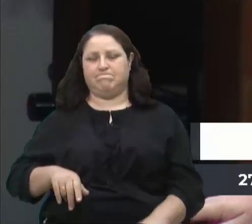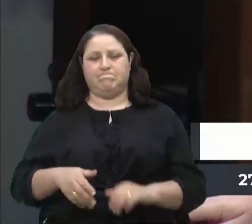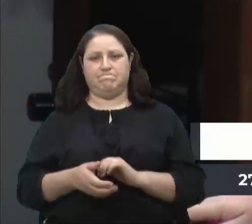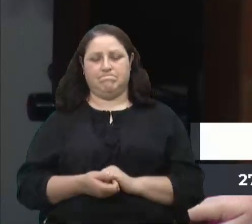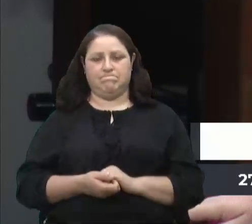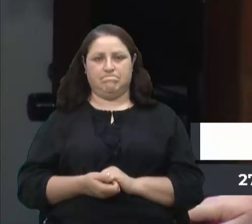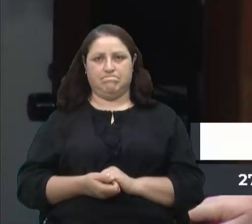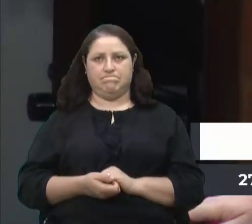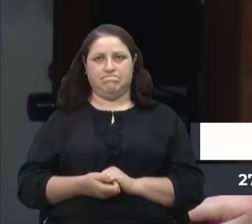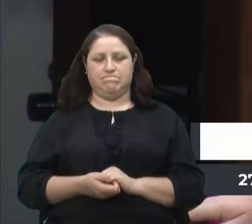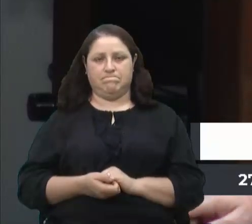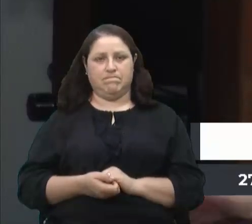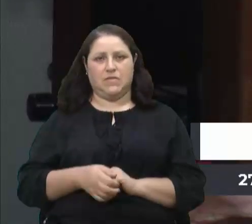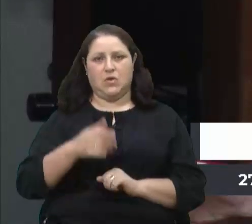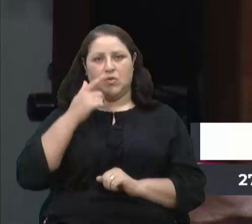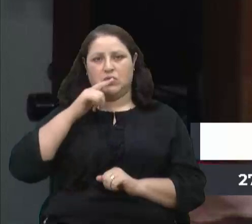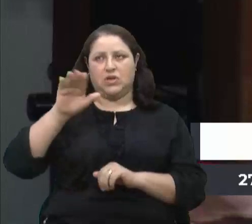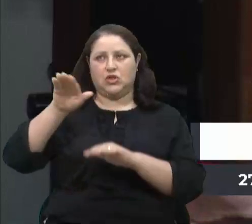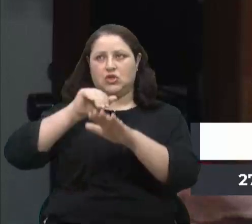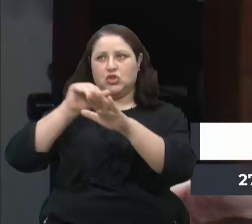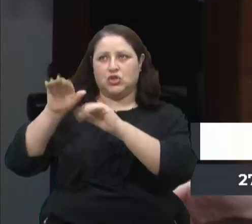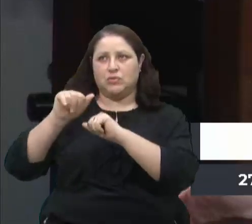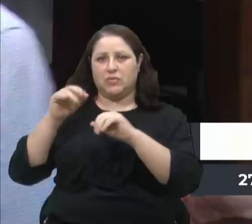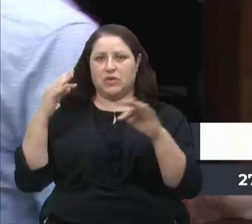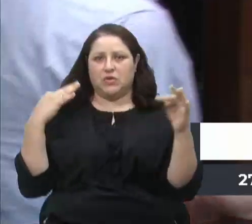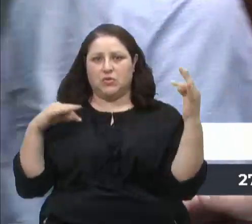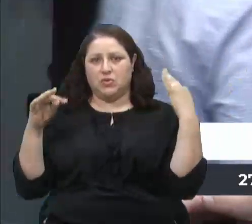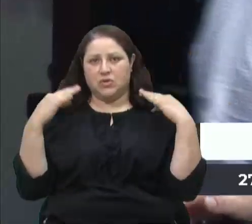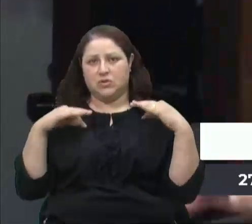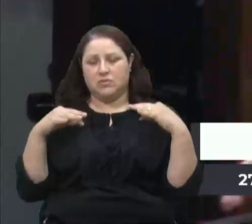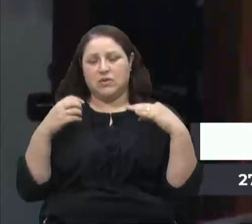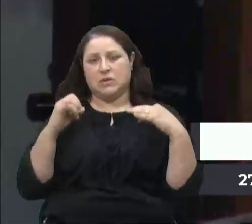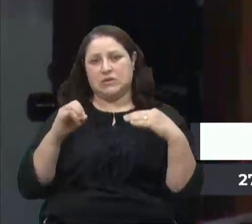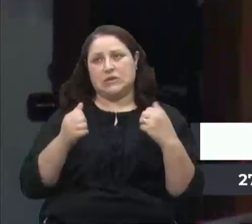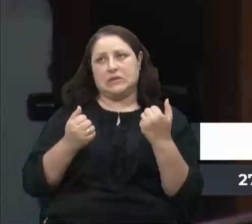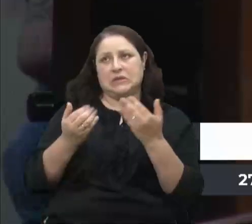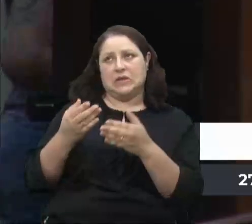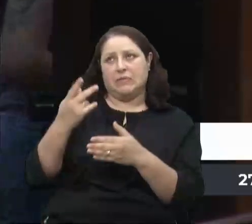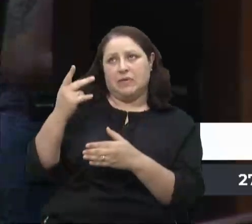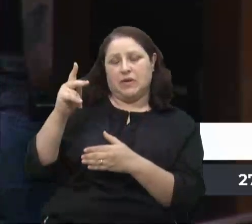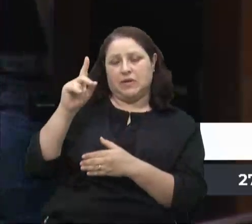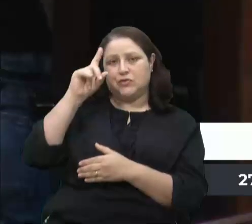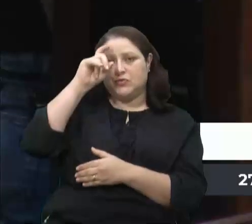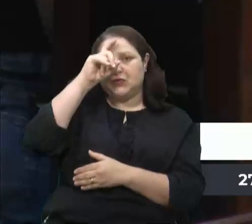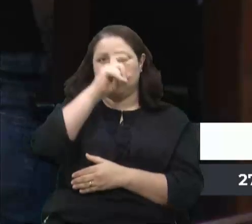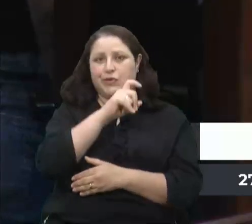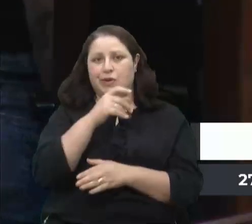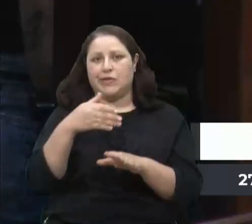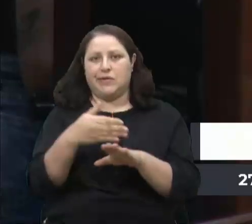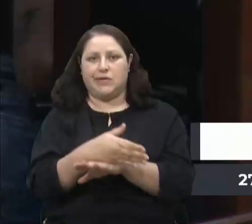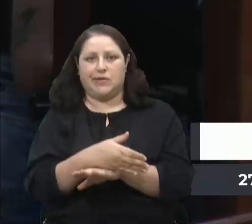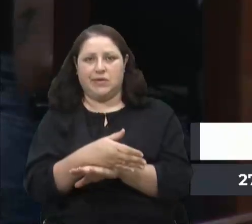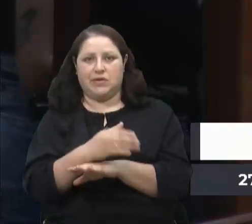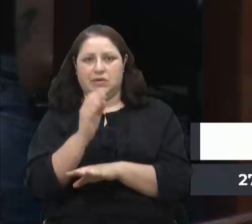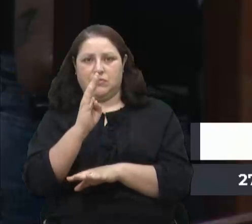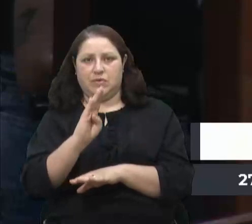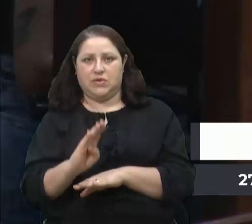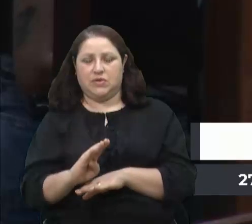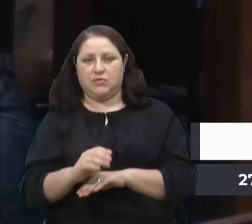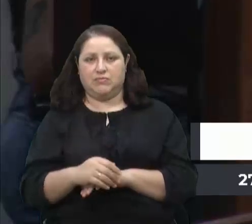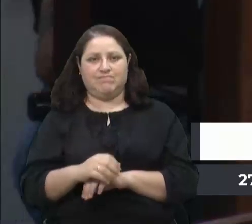Não se atrai turistas dificultando a entrada dos mesmos. Não tem como.